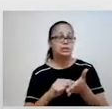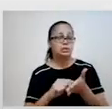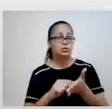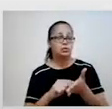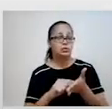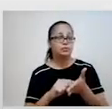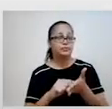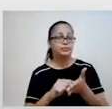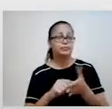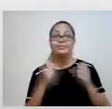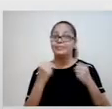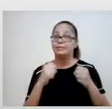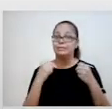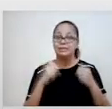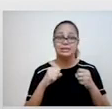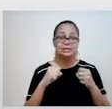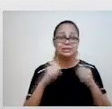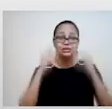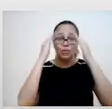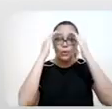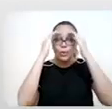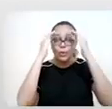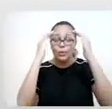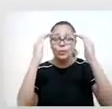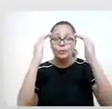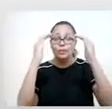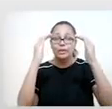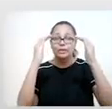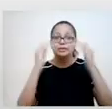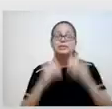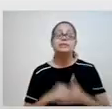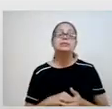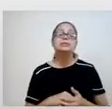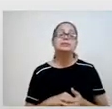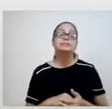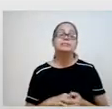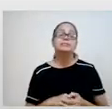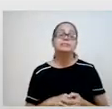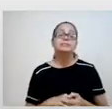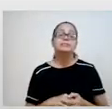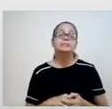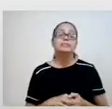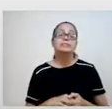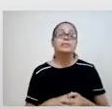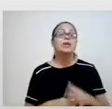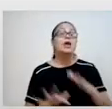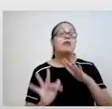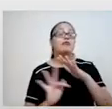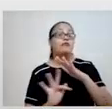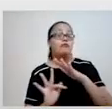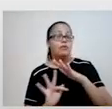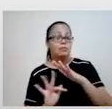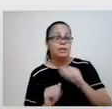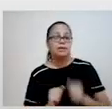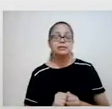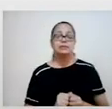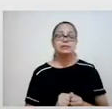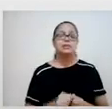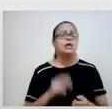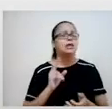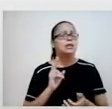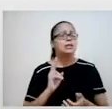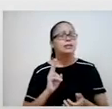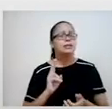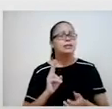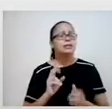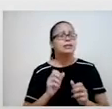essa obediência à norma padrão. A maior parte dos textos, né, principalmente quando eles são mais formais, eu tenho que seguir as regras aí que